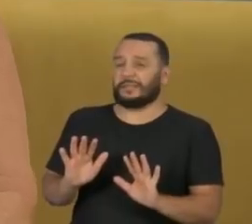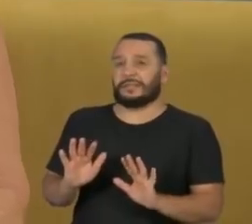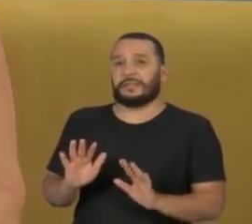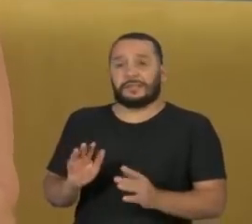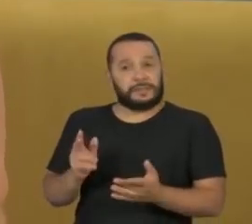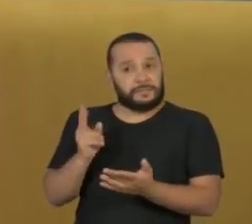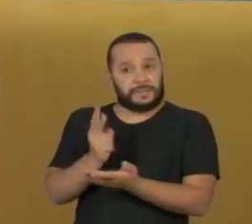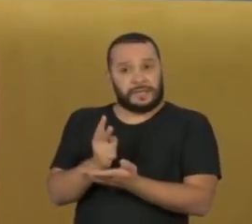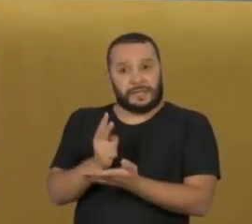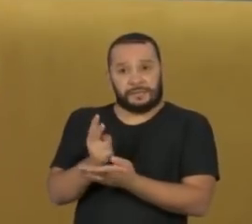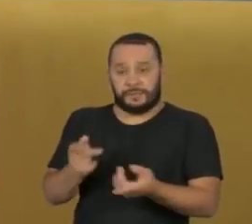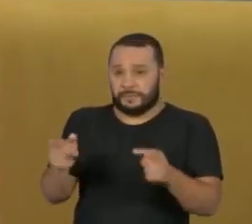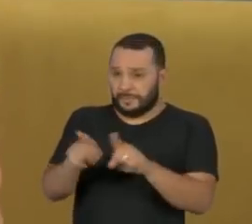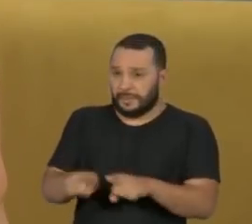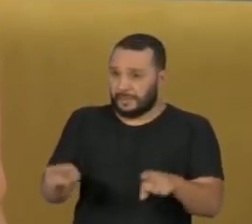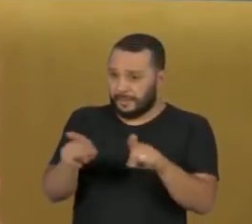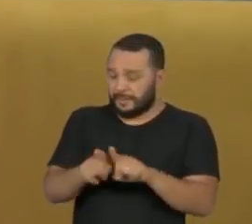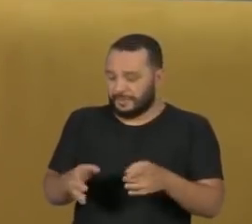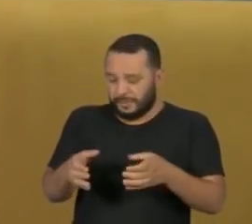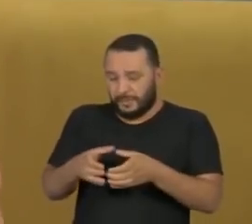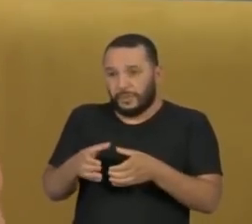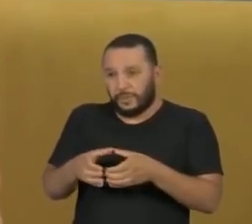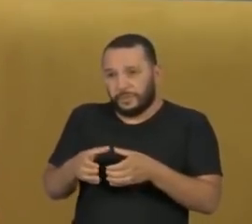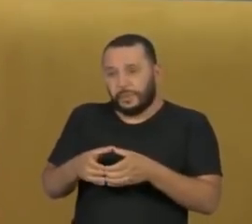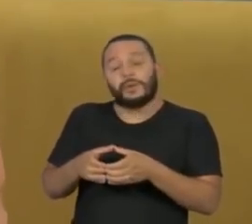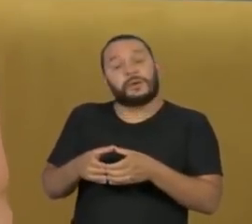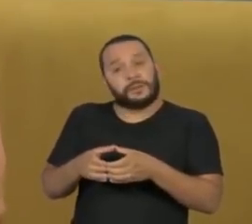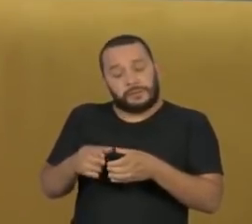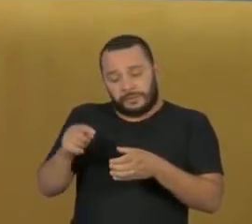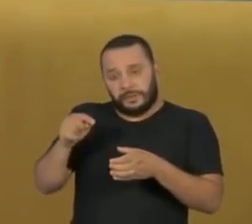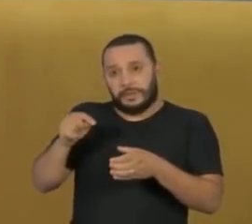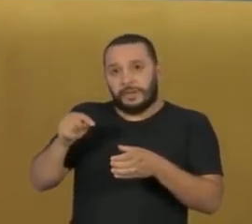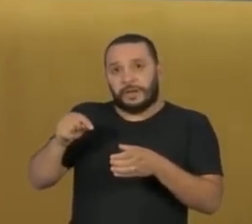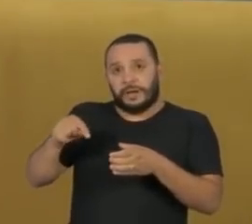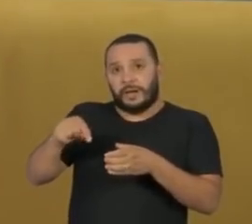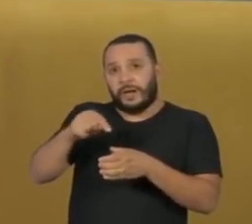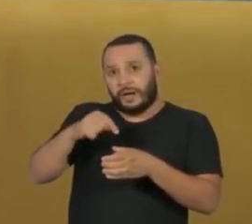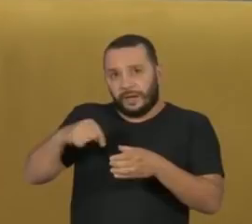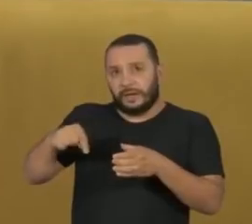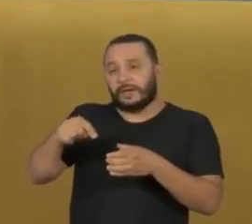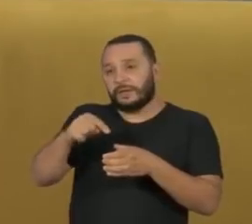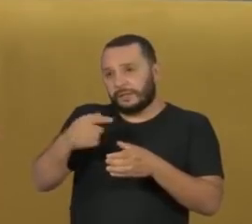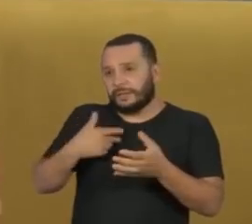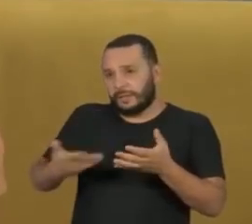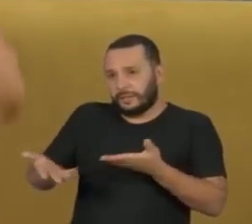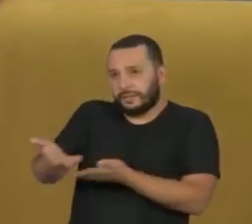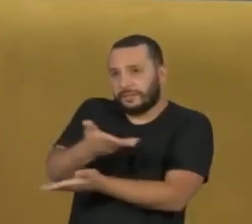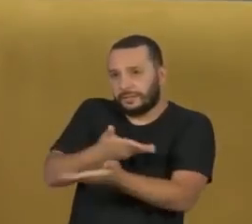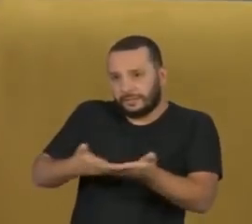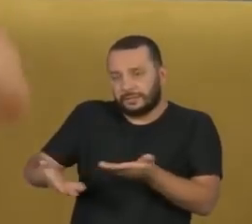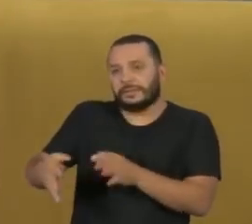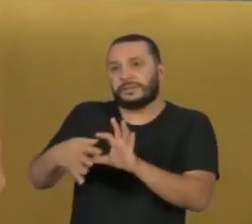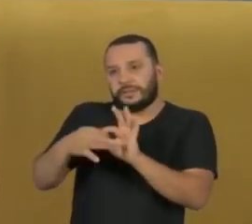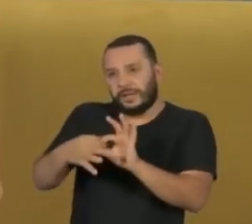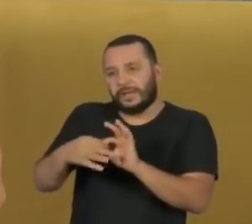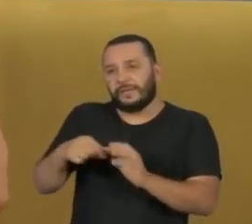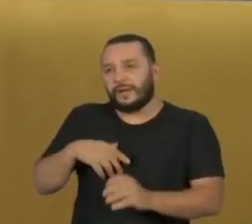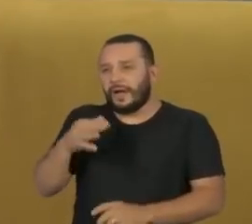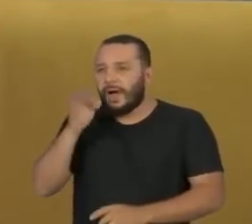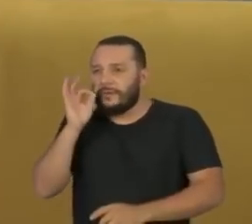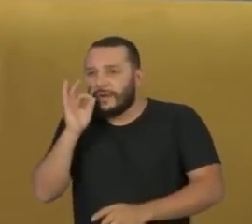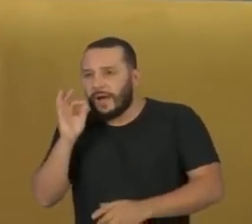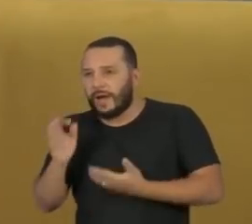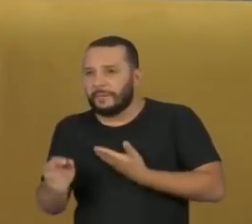grupo que faz a mesma atividade, também propicia... Integra, né? Integra. E aí você vai tomar café com